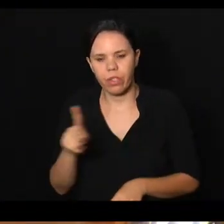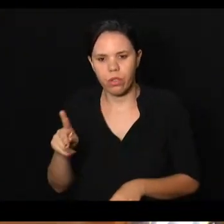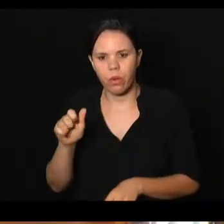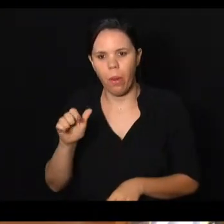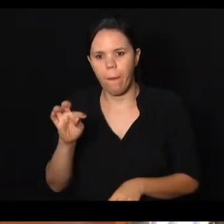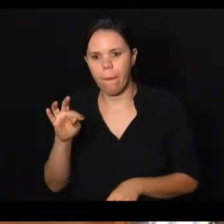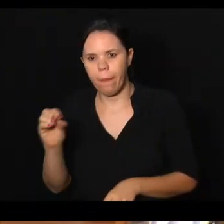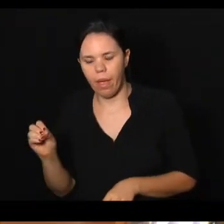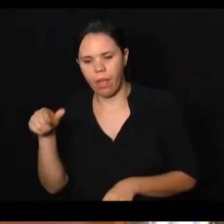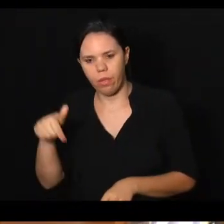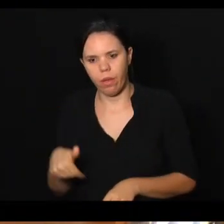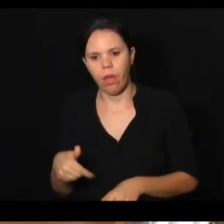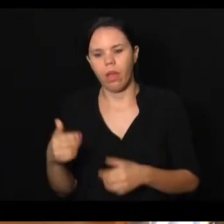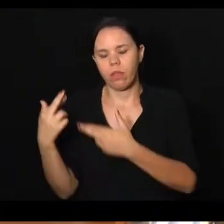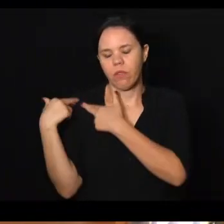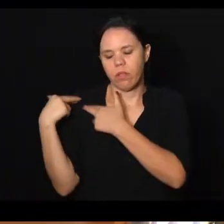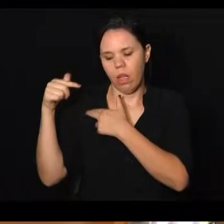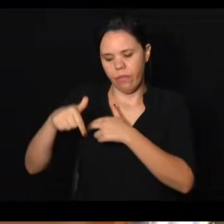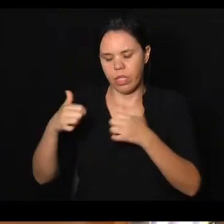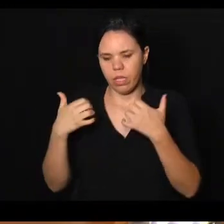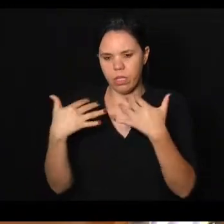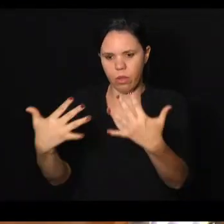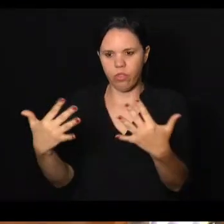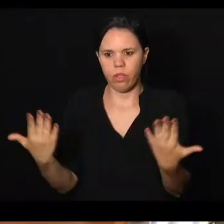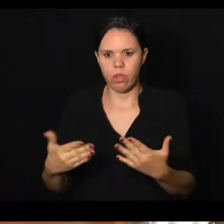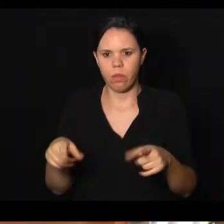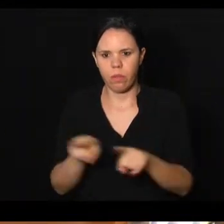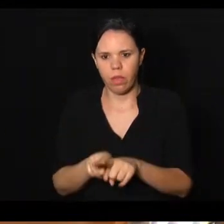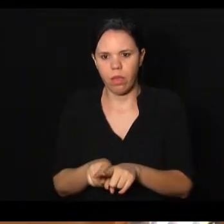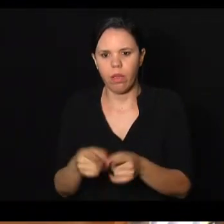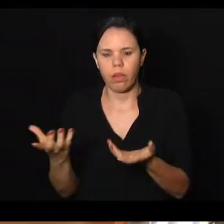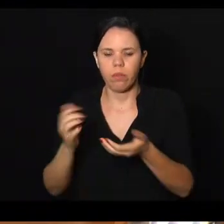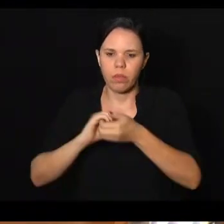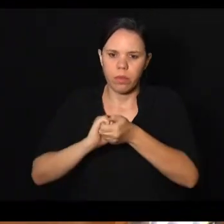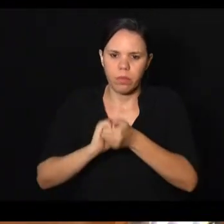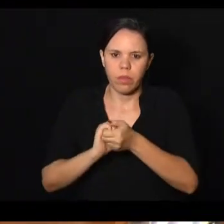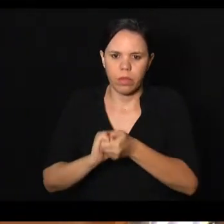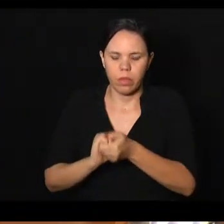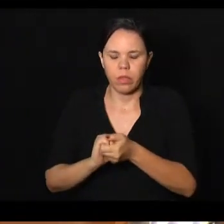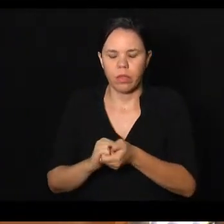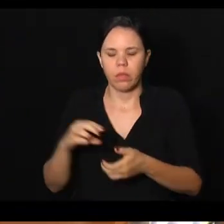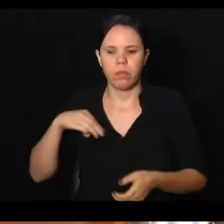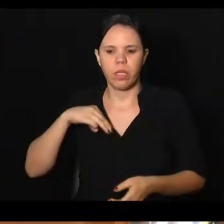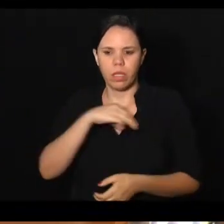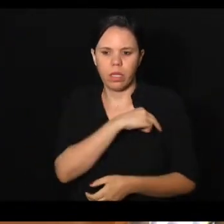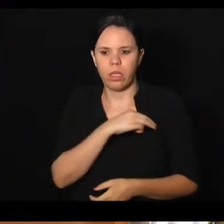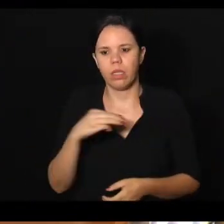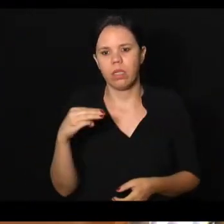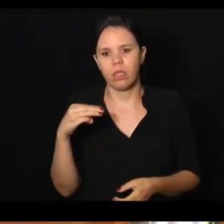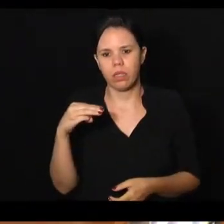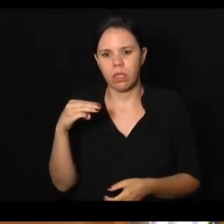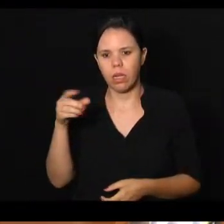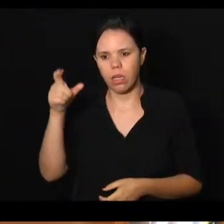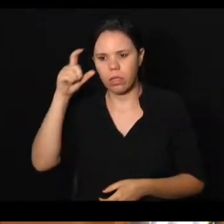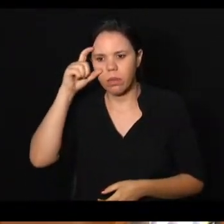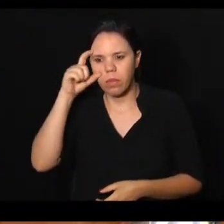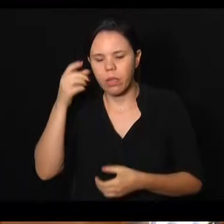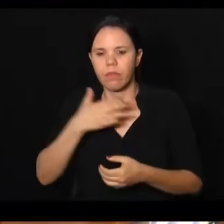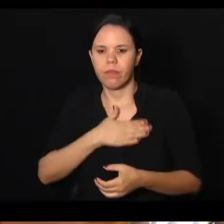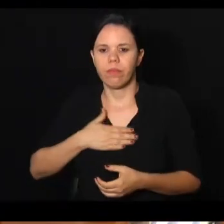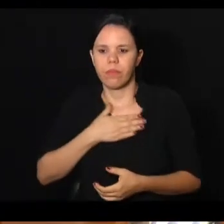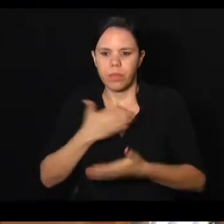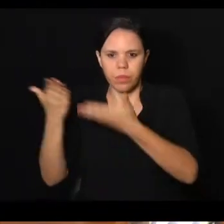está presidindo essa audiência. Queria cumprimentar a nossa querida ministra Damares, e é um prazer poder recebê-la aqui em